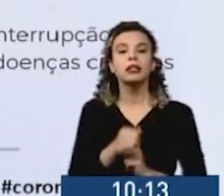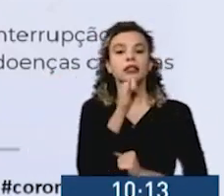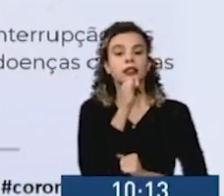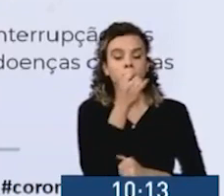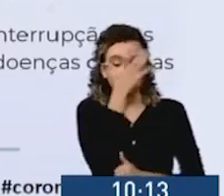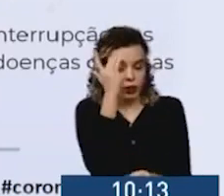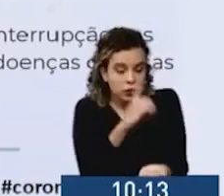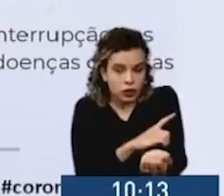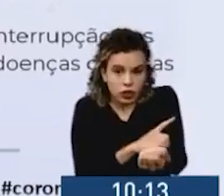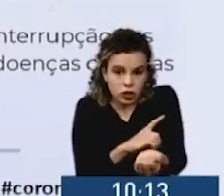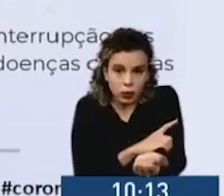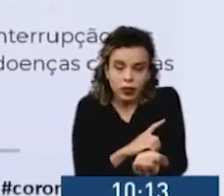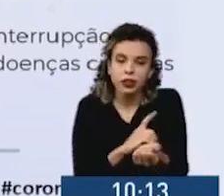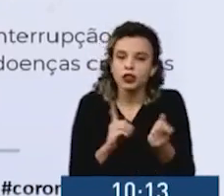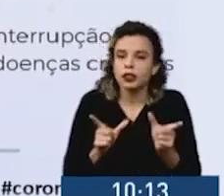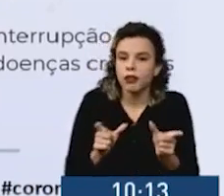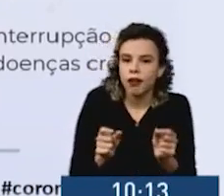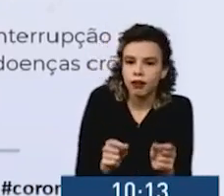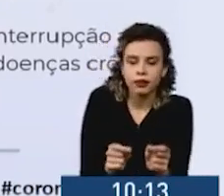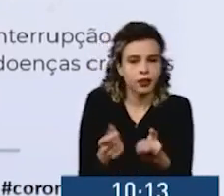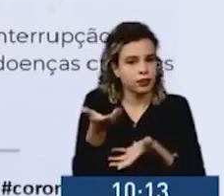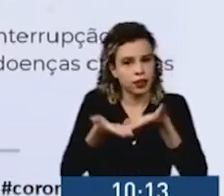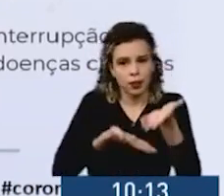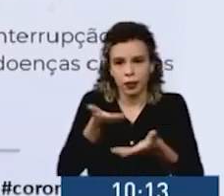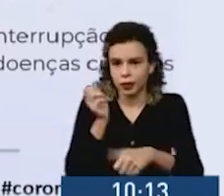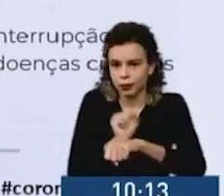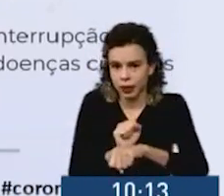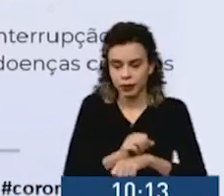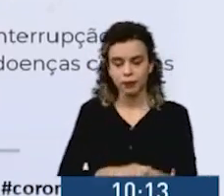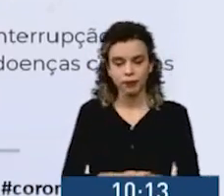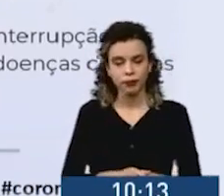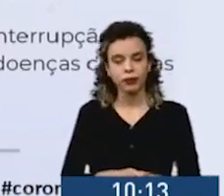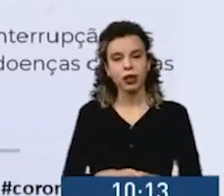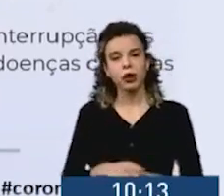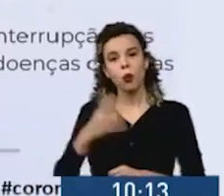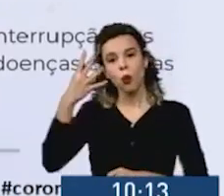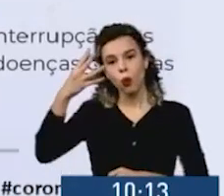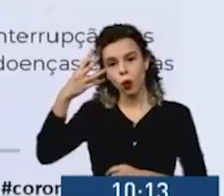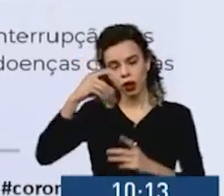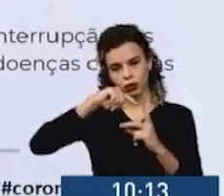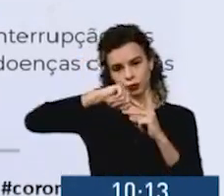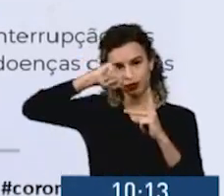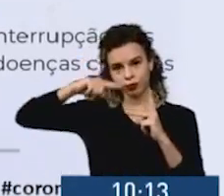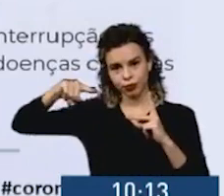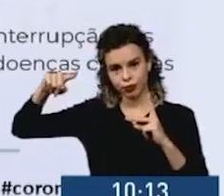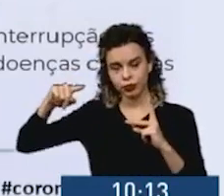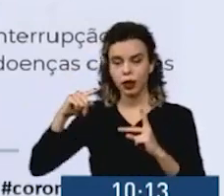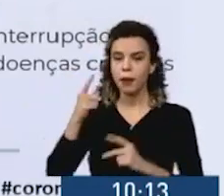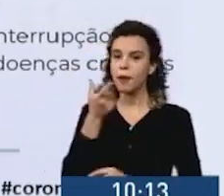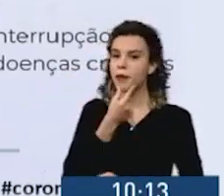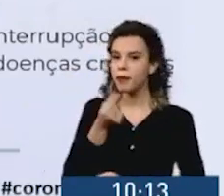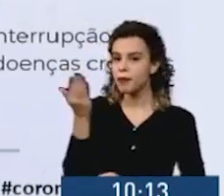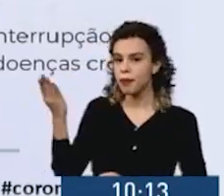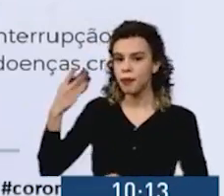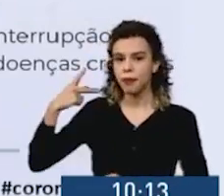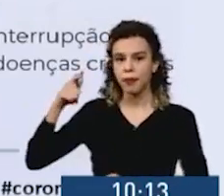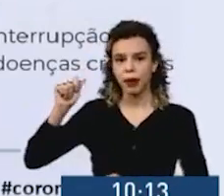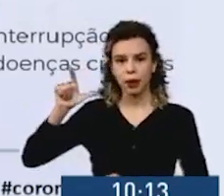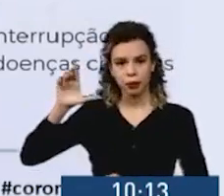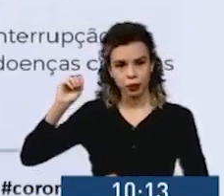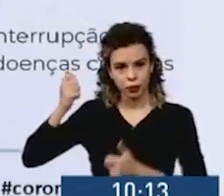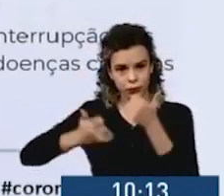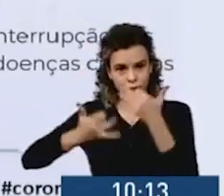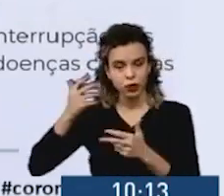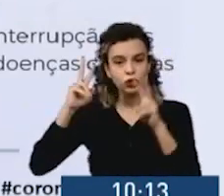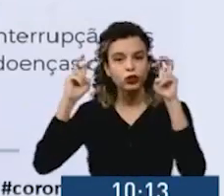câncer que não está fazendo seu tratamento. E a quarta curva, explicada aqui pelo Dr. Pablo, relacionada a traumas